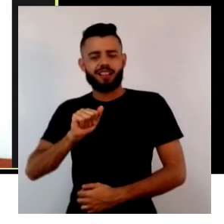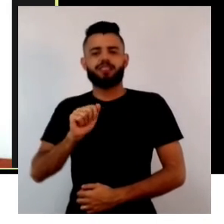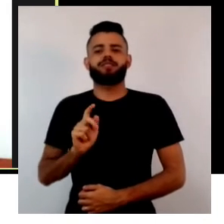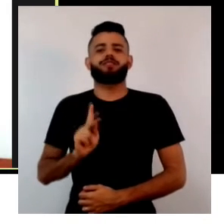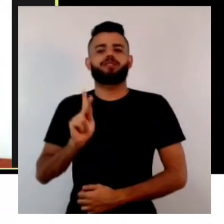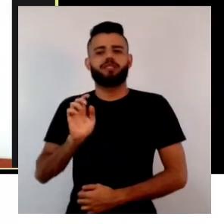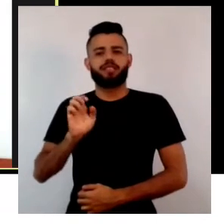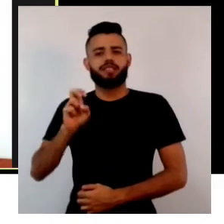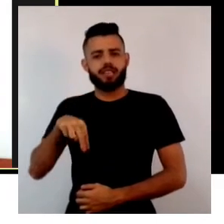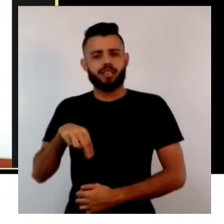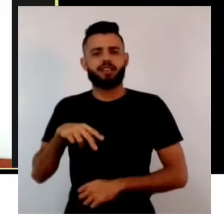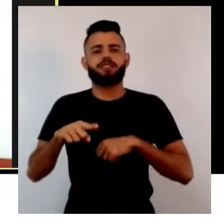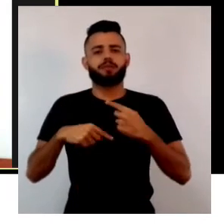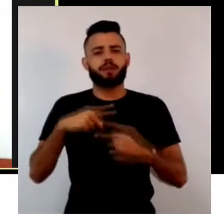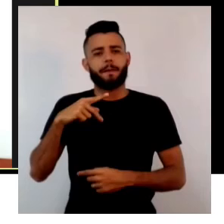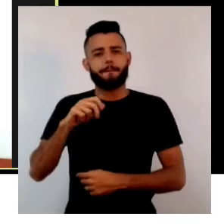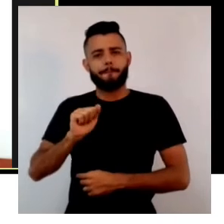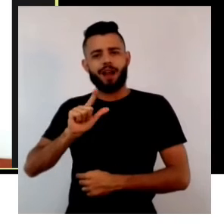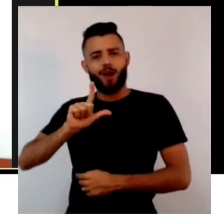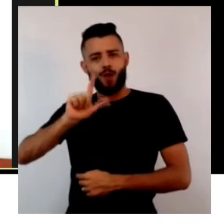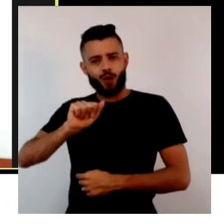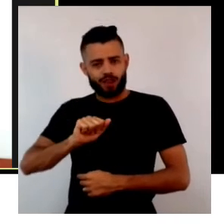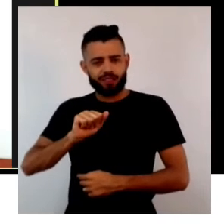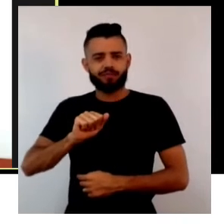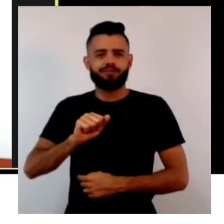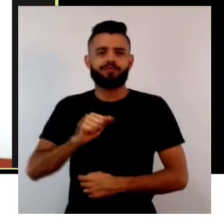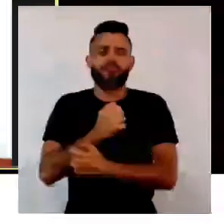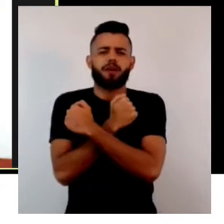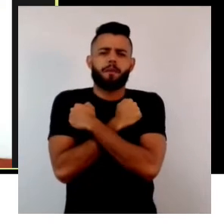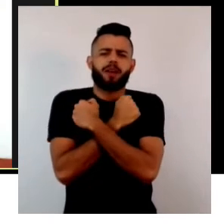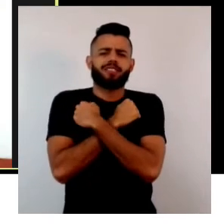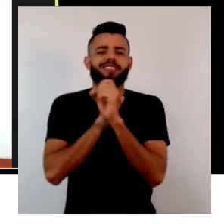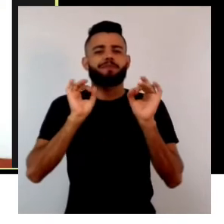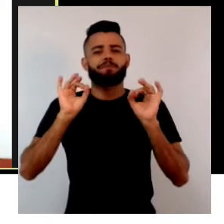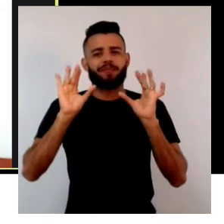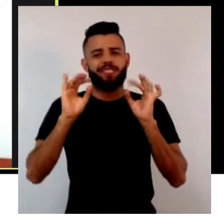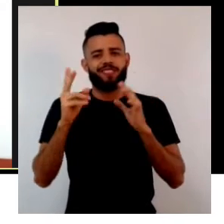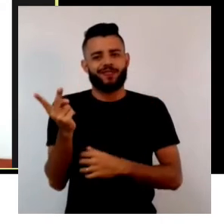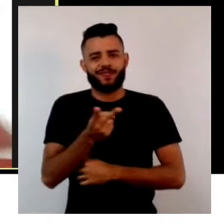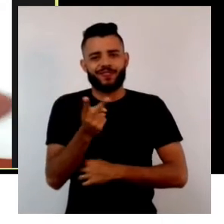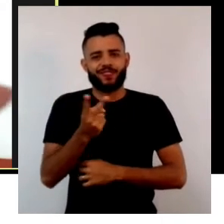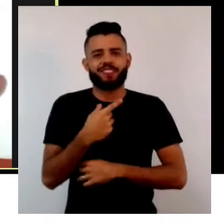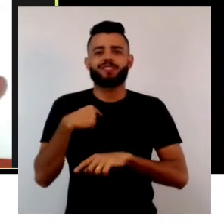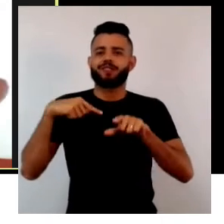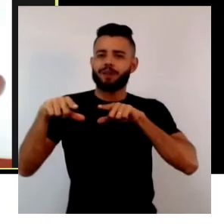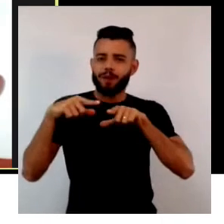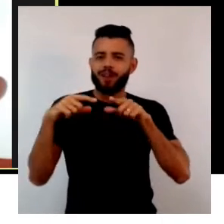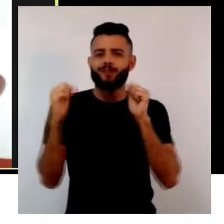Demore, tenho feito coisa com os dois, aí tem sido sempre um prazer fazer coisa com os dois.